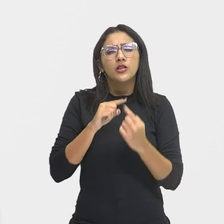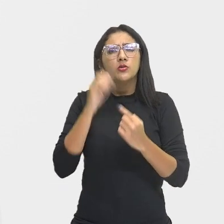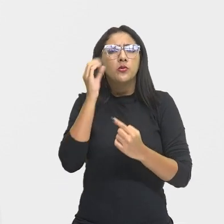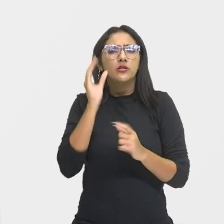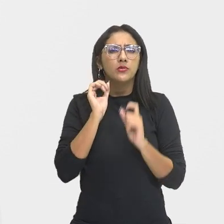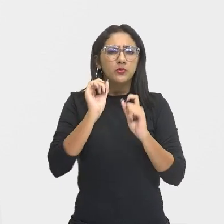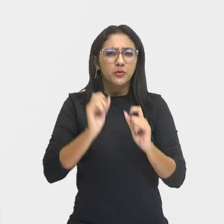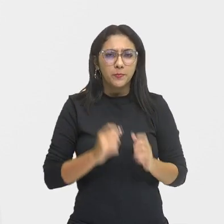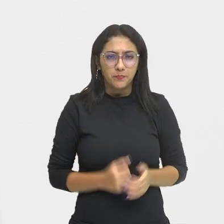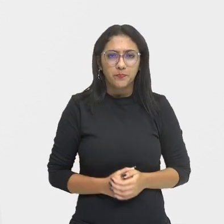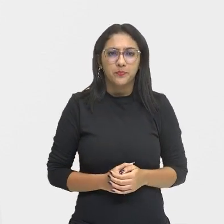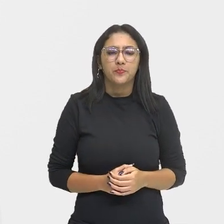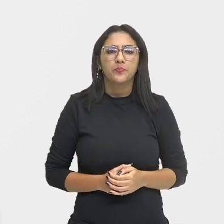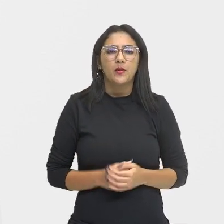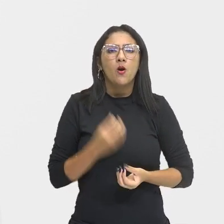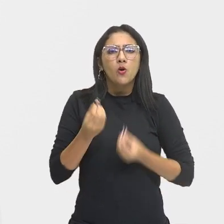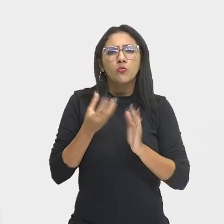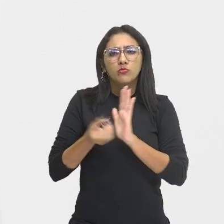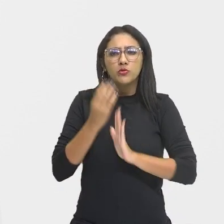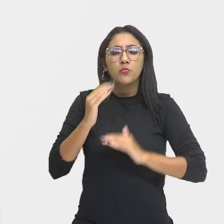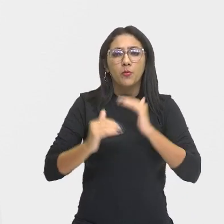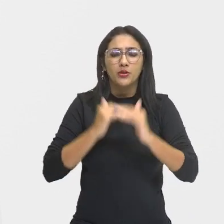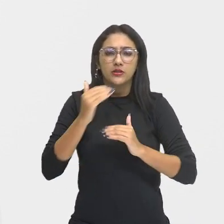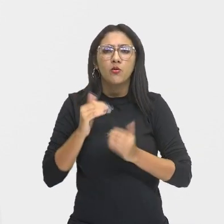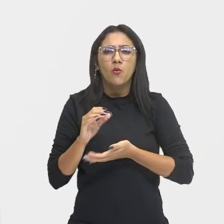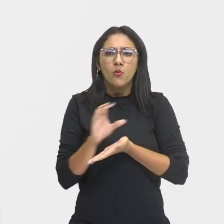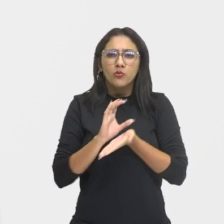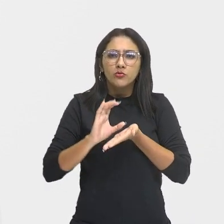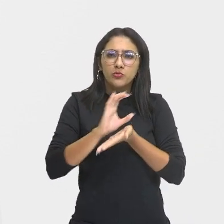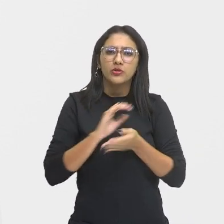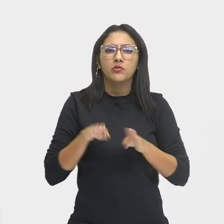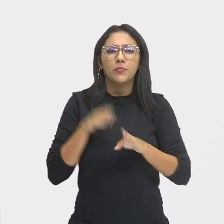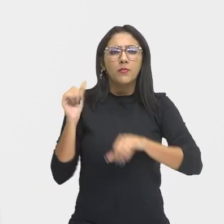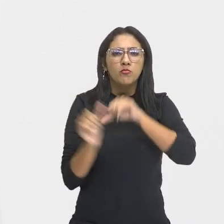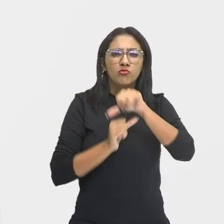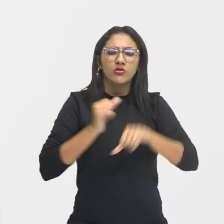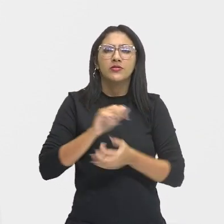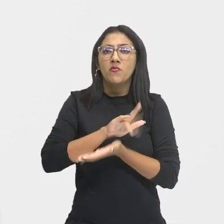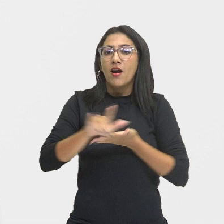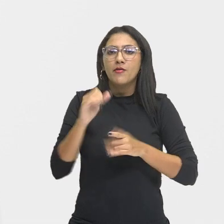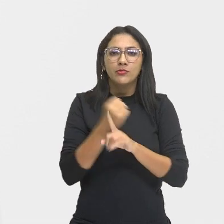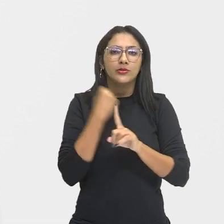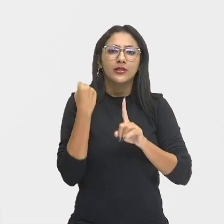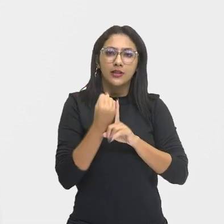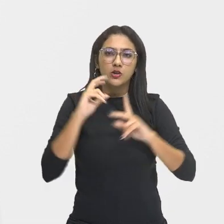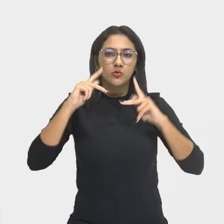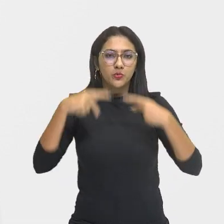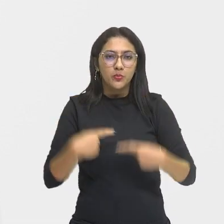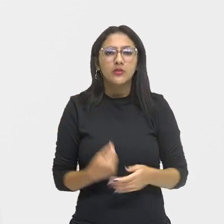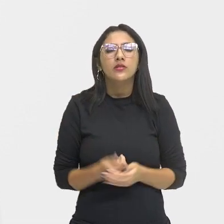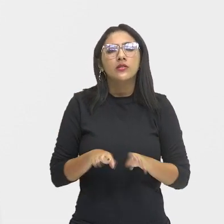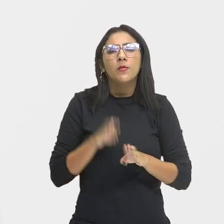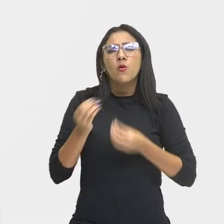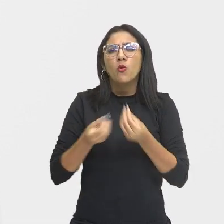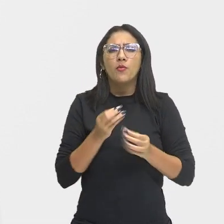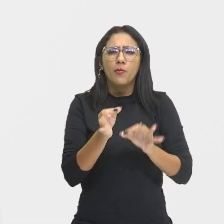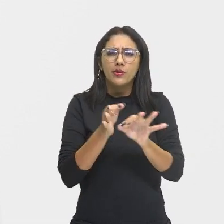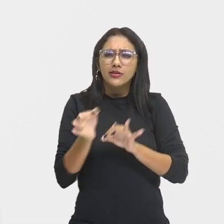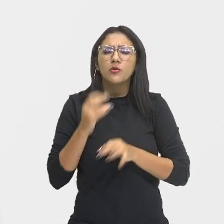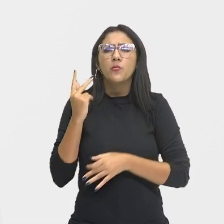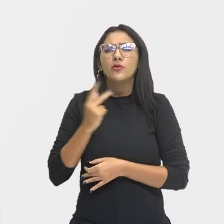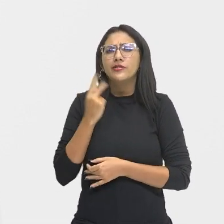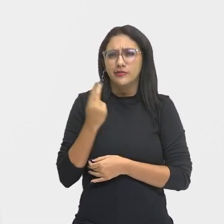de conhecimento processo de formação, constituição e transformação de diferentes sociedades humanas e suas formas de